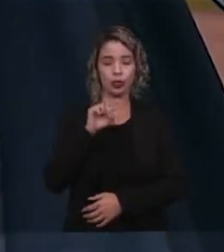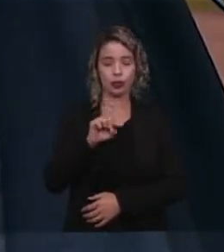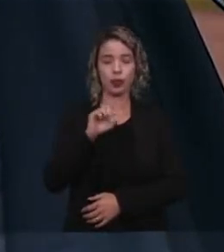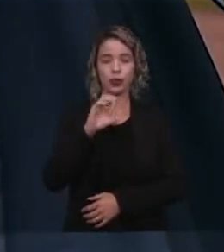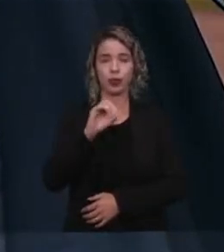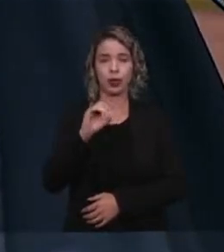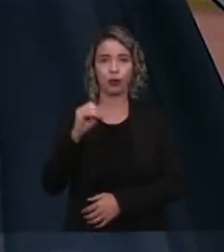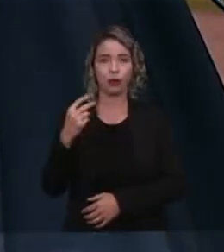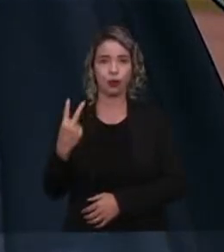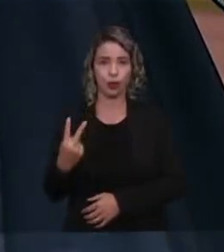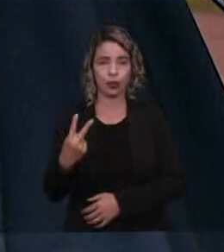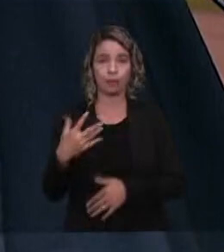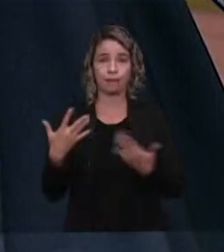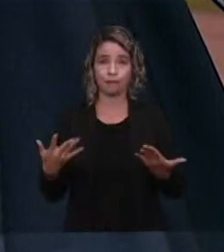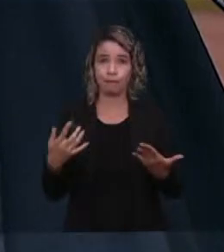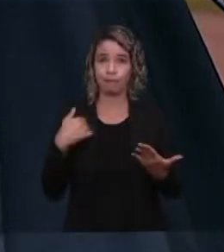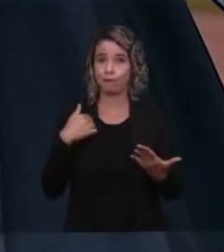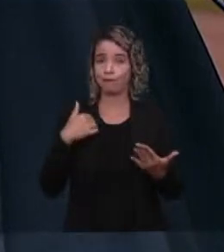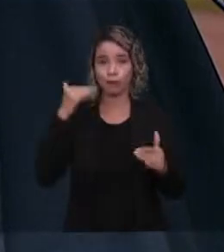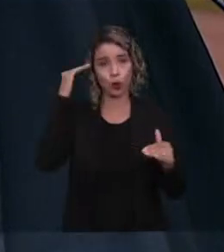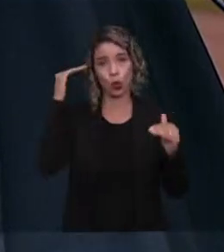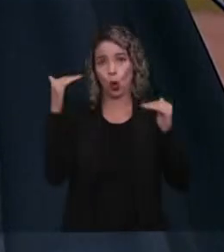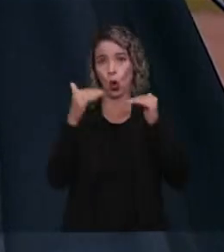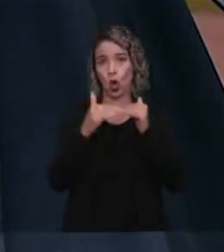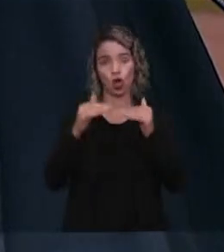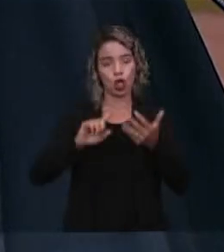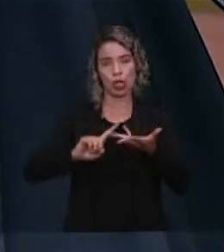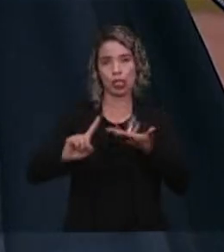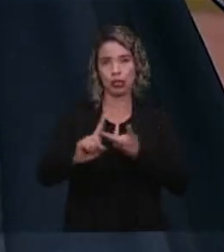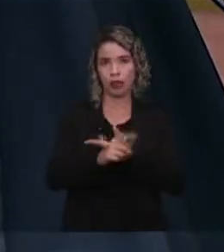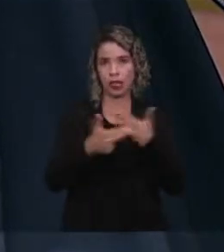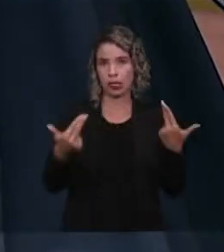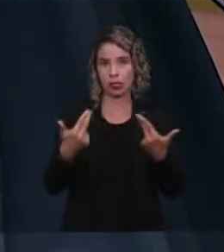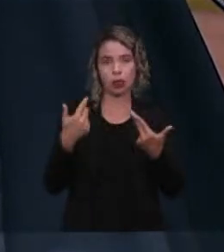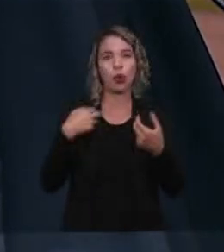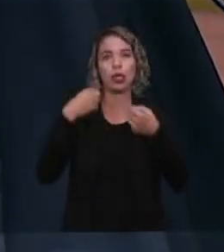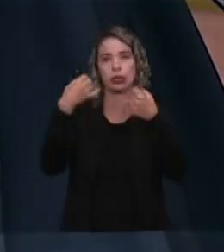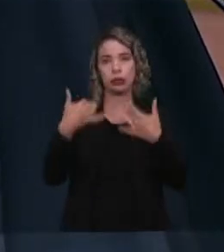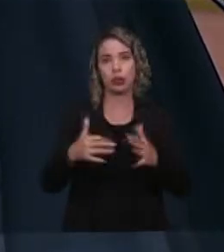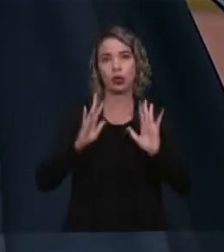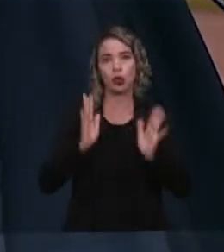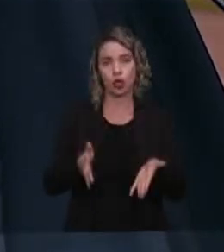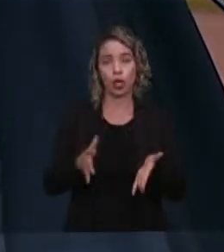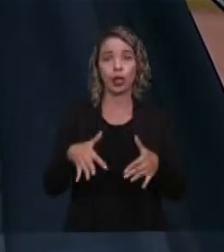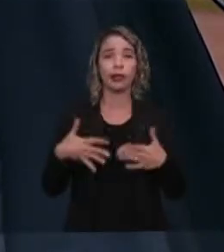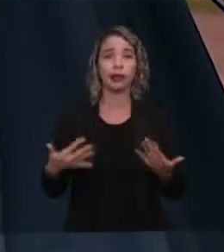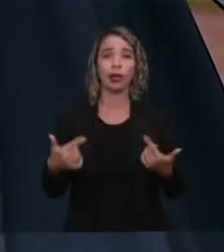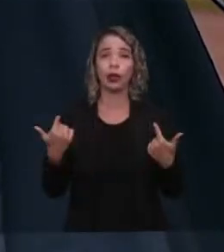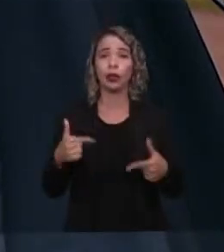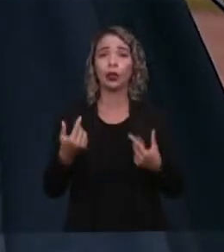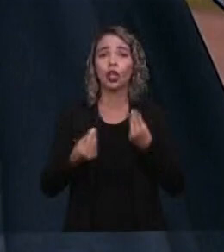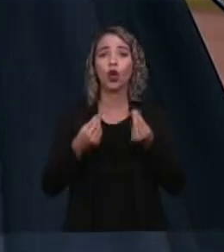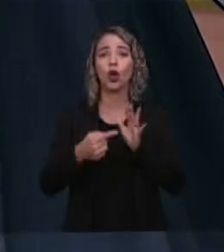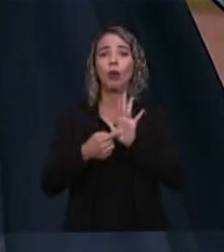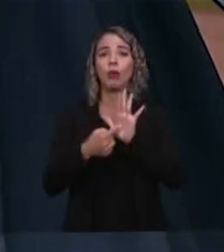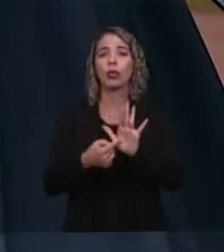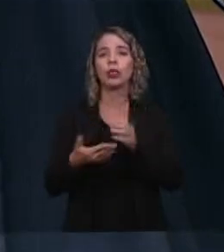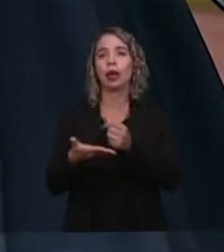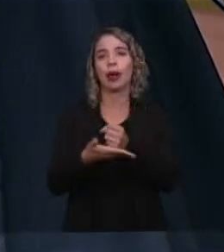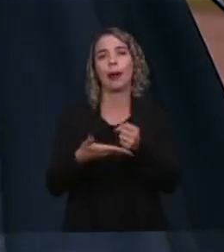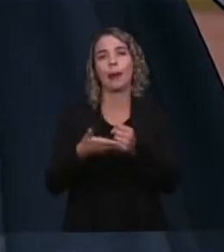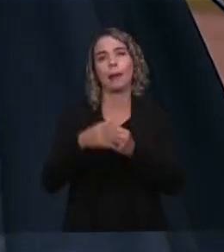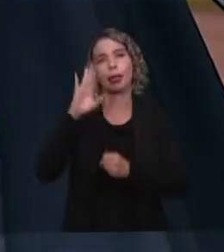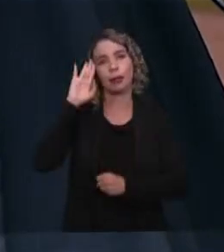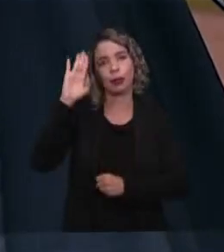Cerveró e Ricardo Pessoa, além de não se harmonizarem com as demais acima referidas, não se mostraram suficientes à demonstração da premissa